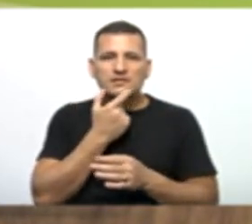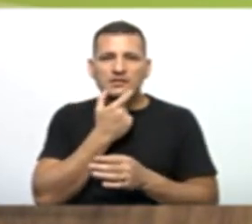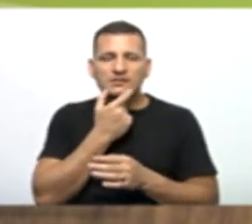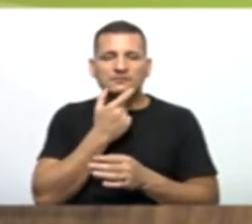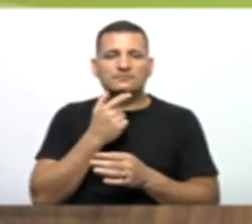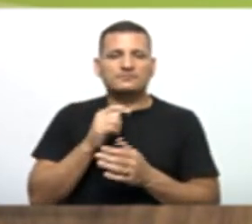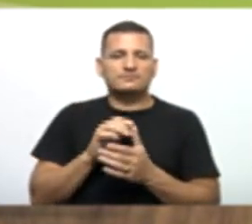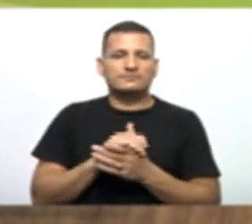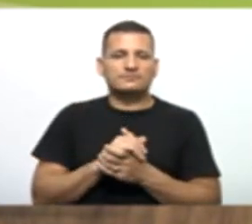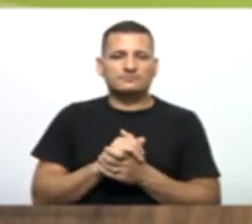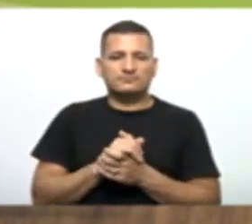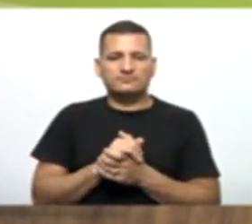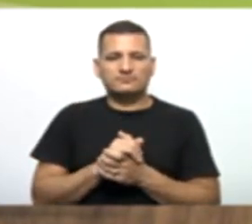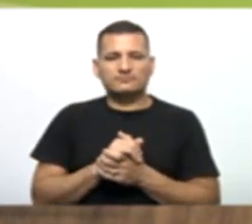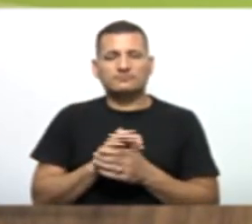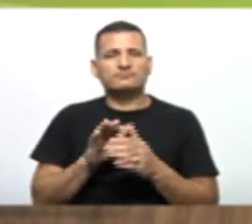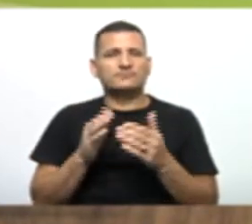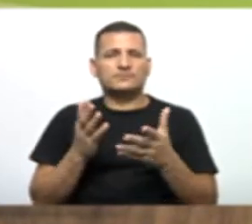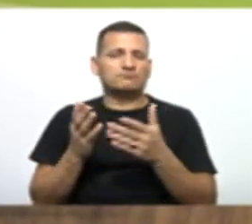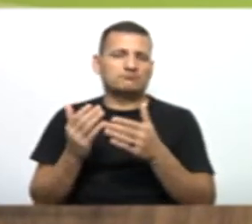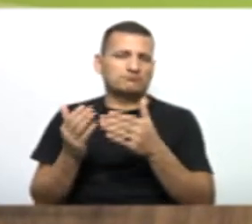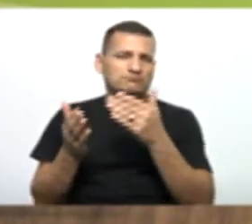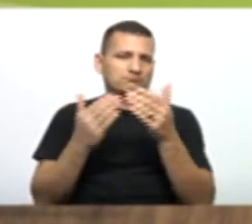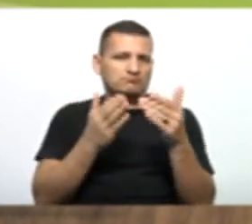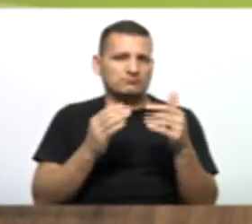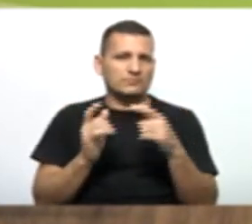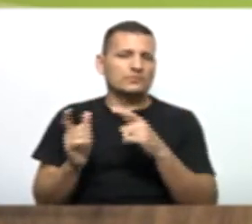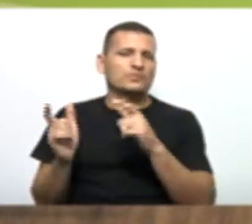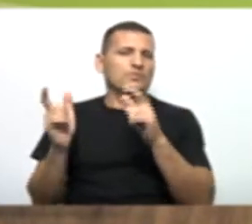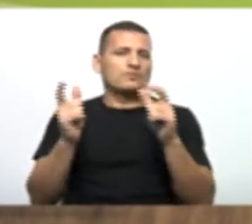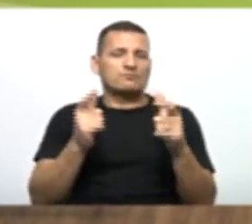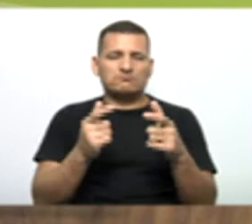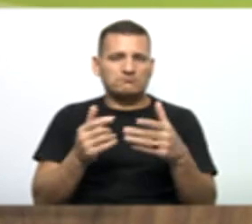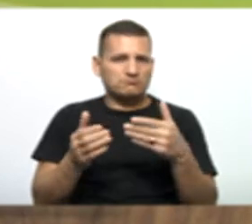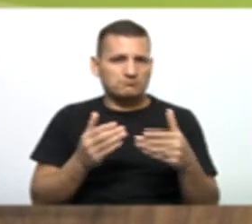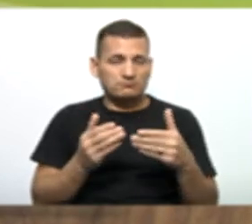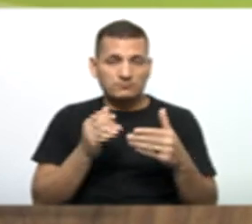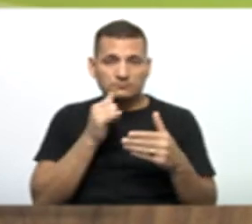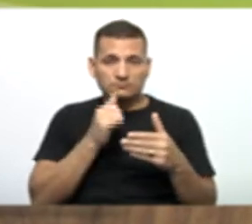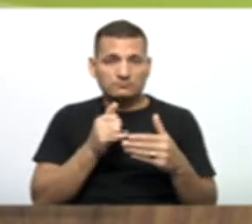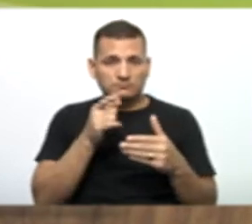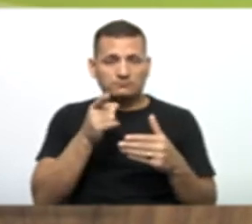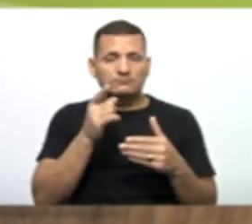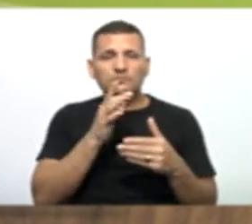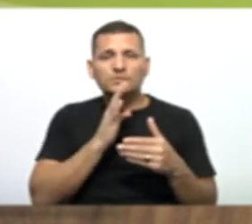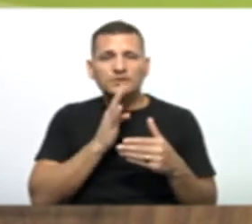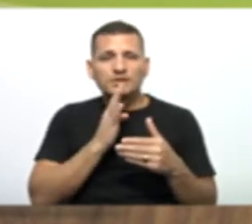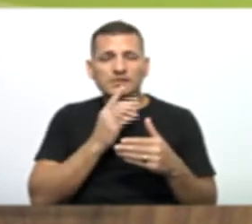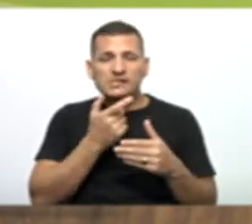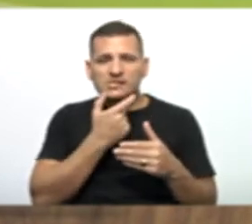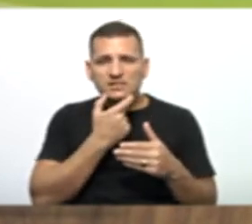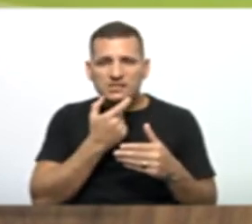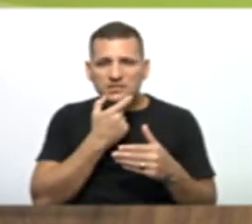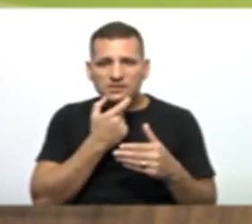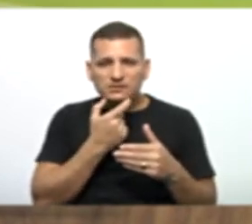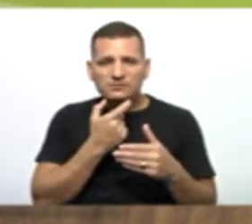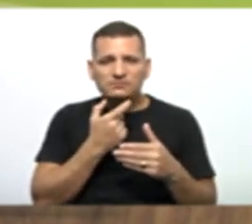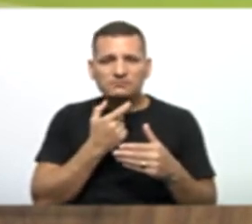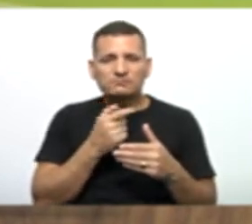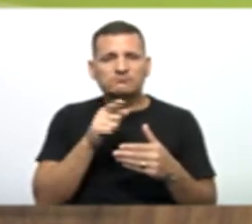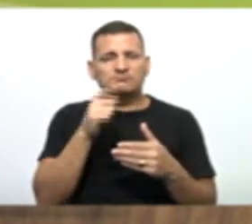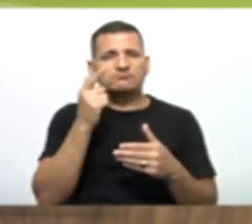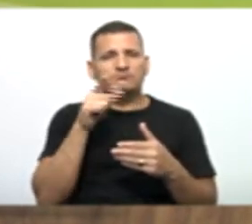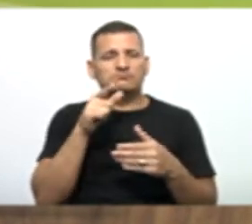gente, não importa o lugar que você esteja, se você dominar um pouquinho do inglês, você consegue trabalhar